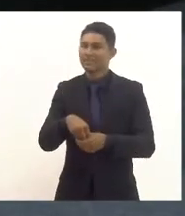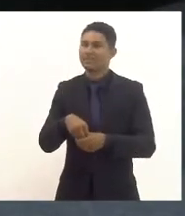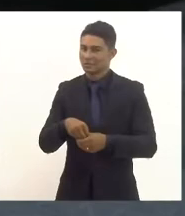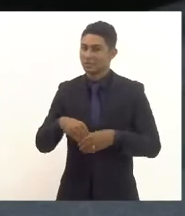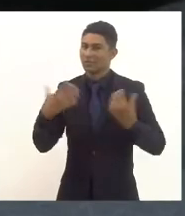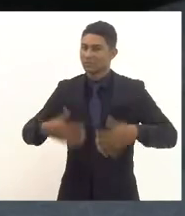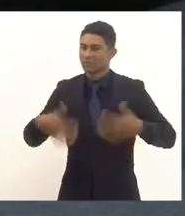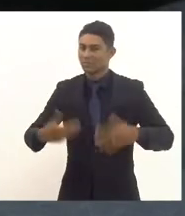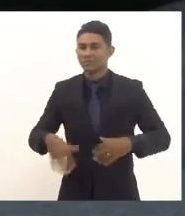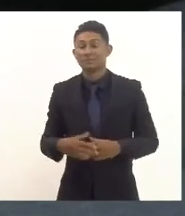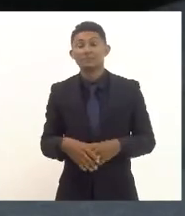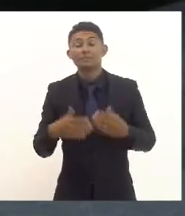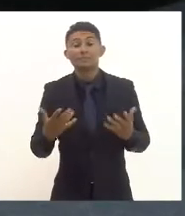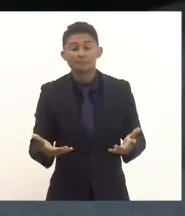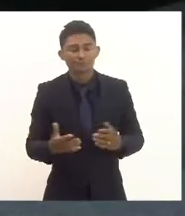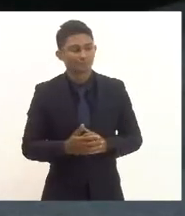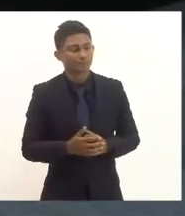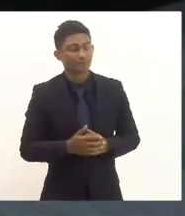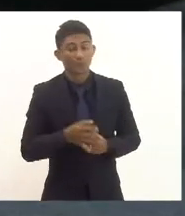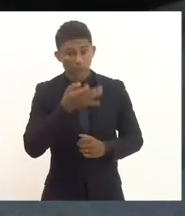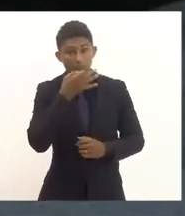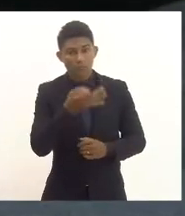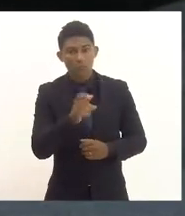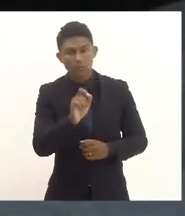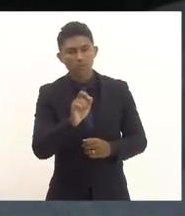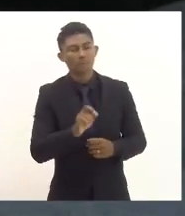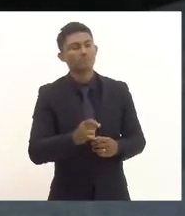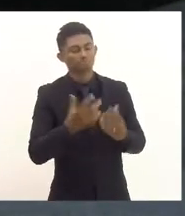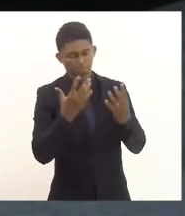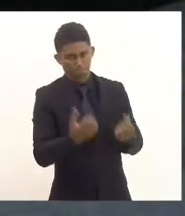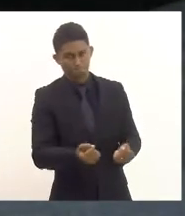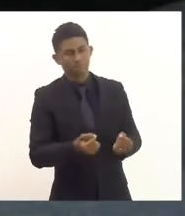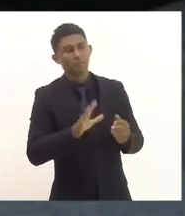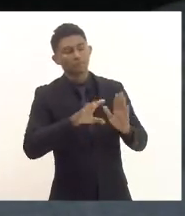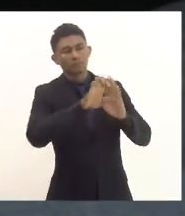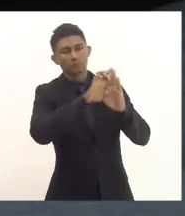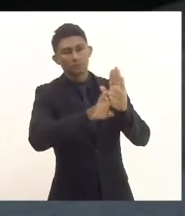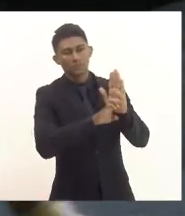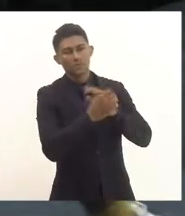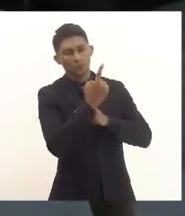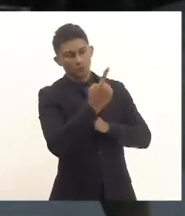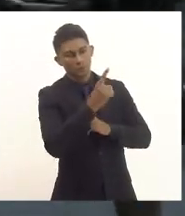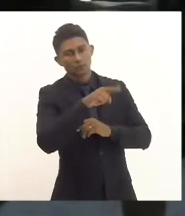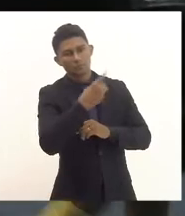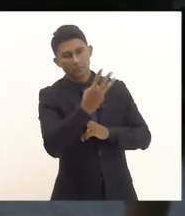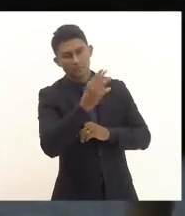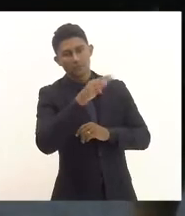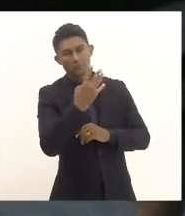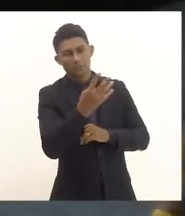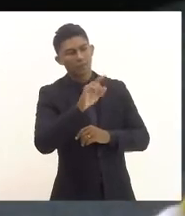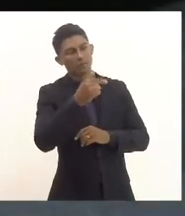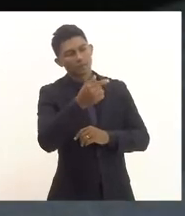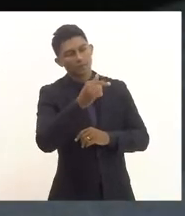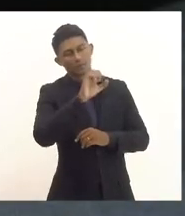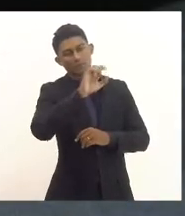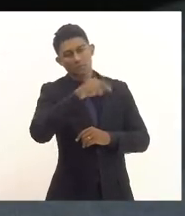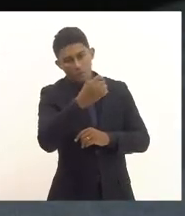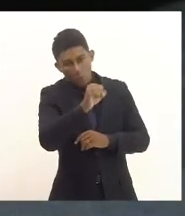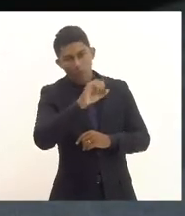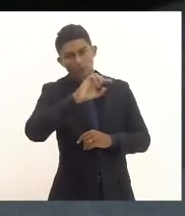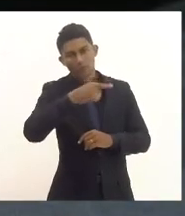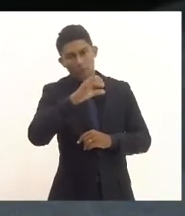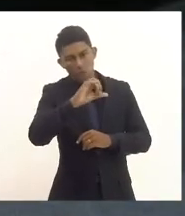seu presente o parecer favorável com subemenda à emenda 134 7 8 9